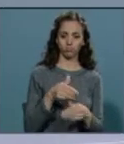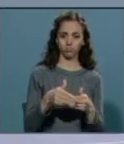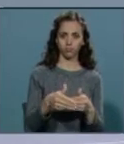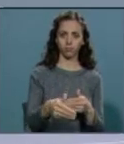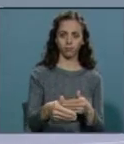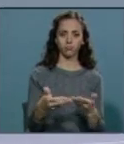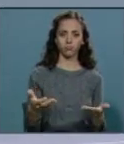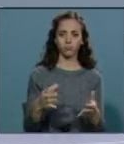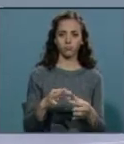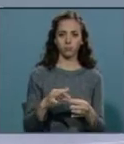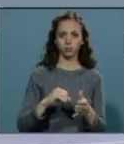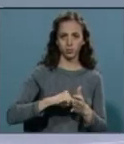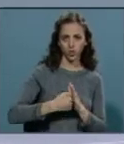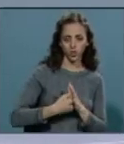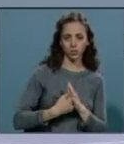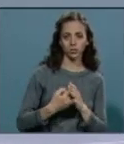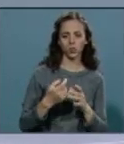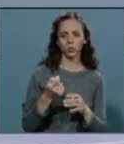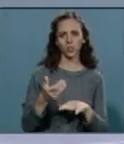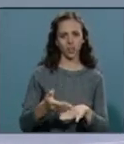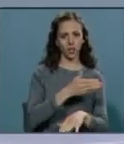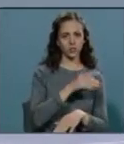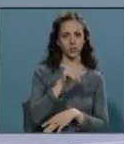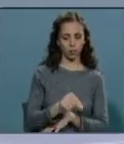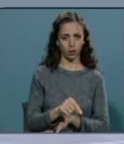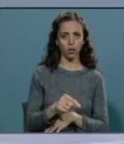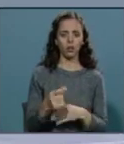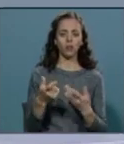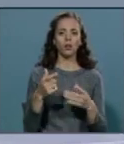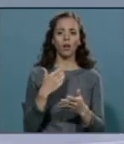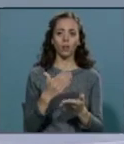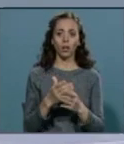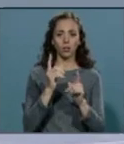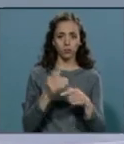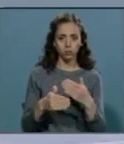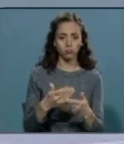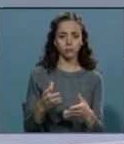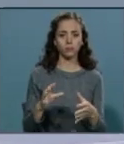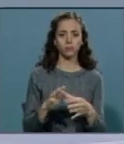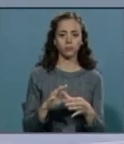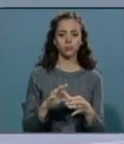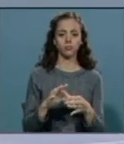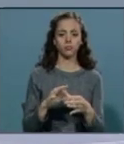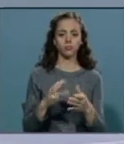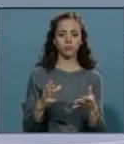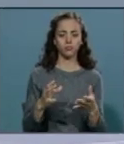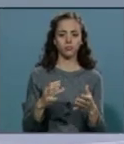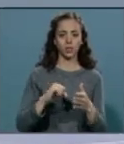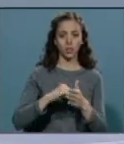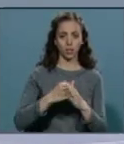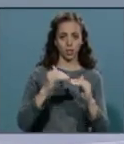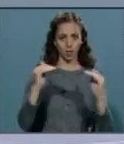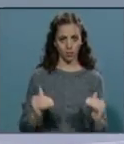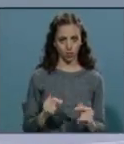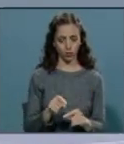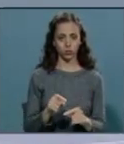este quero o estado de emergência e um pouco antes também e até até a entrada devemos do estado do em melhor do estado